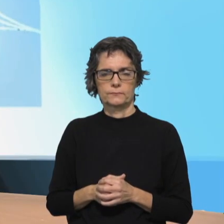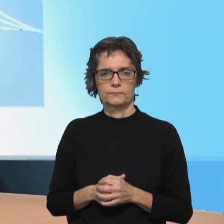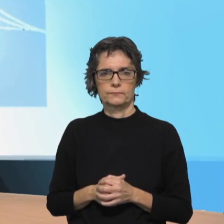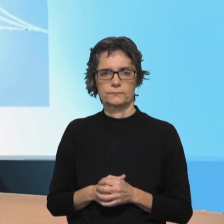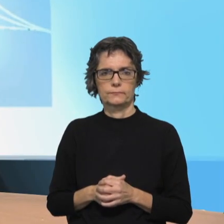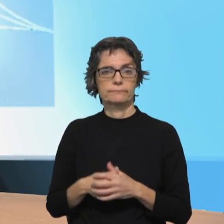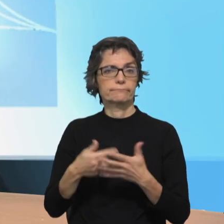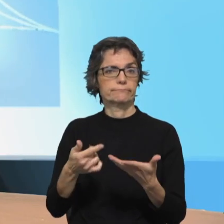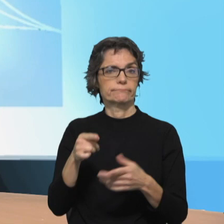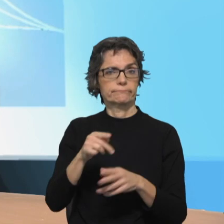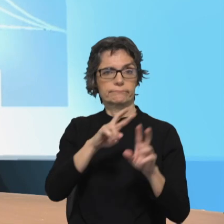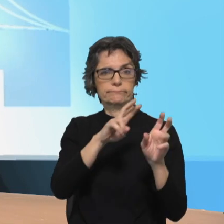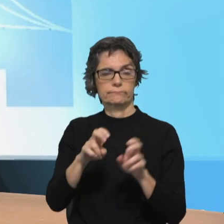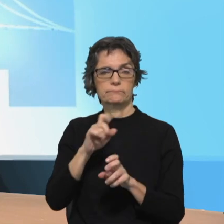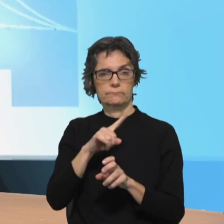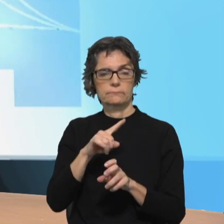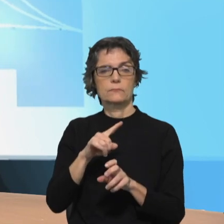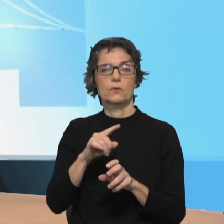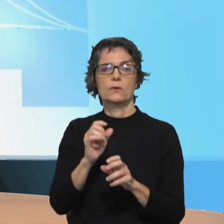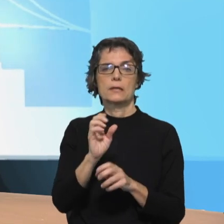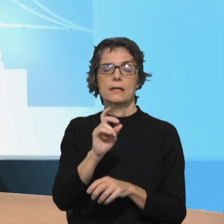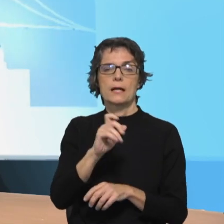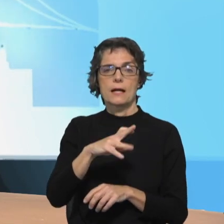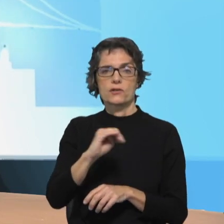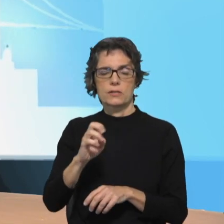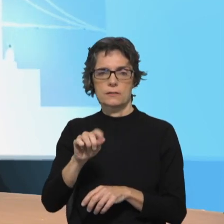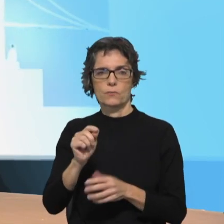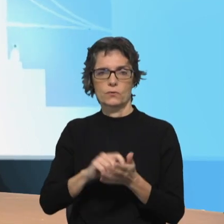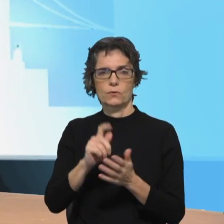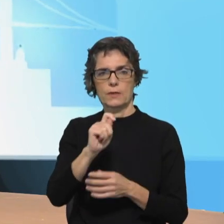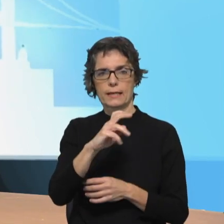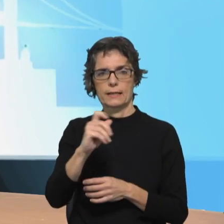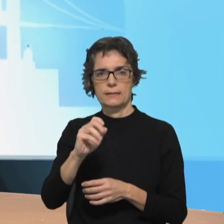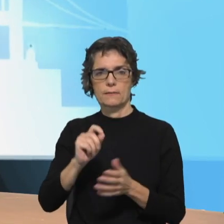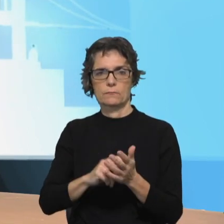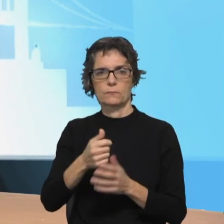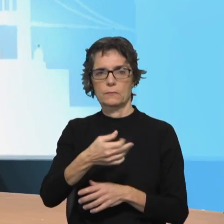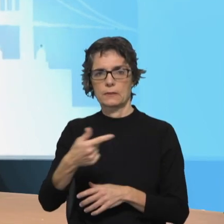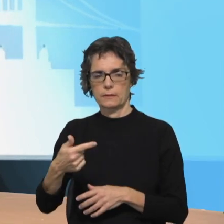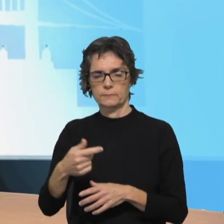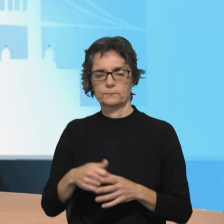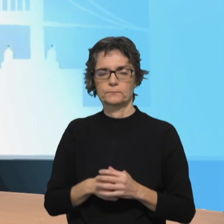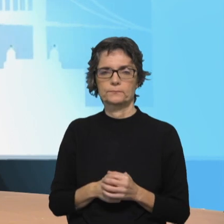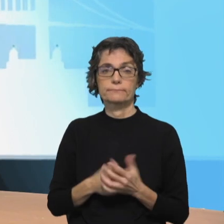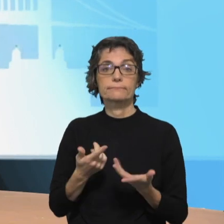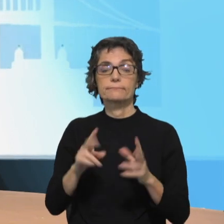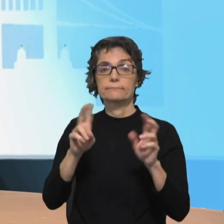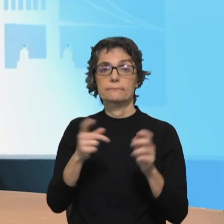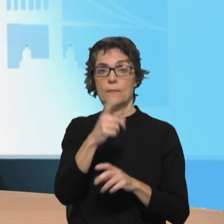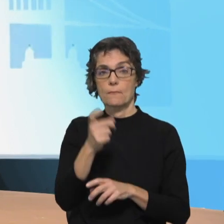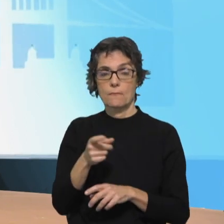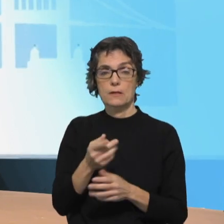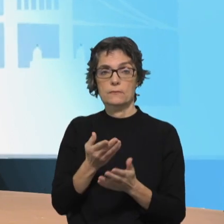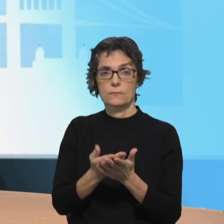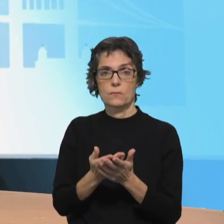E estes são temas que pode acompanhar em agencia.eclesia.pt. Agora o tema da paz e a proposta da